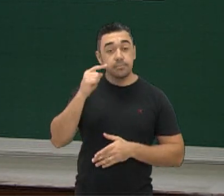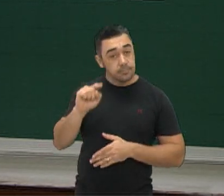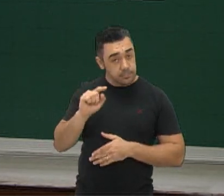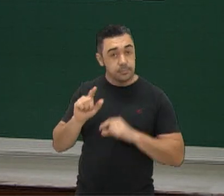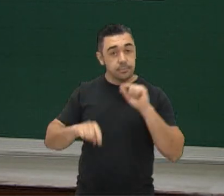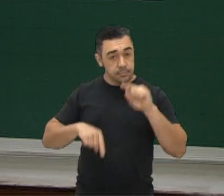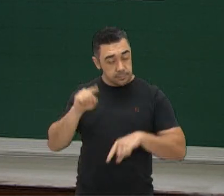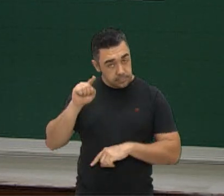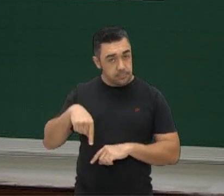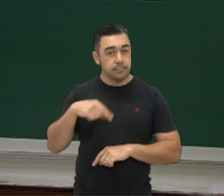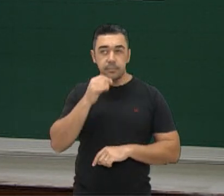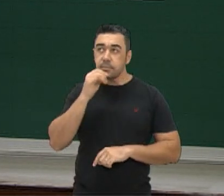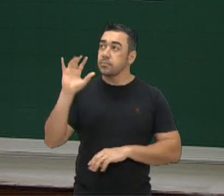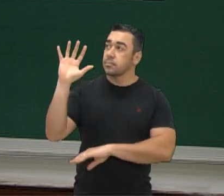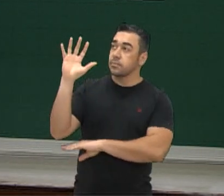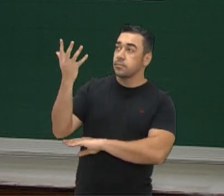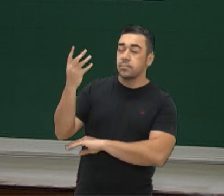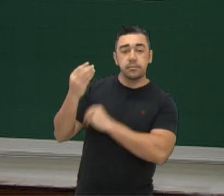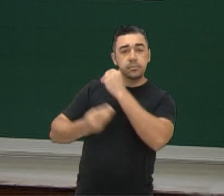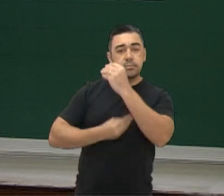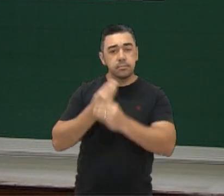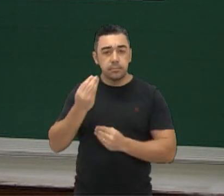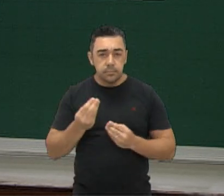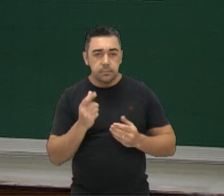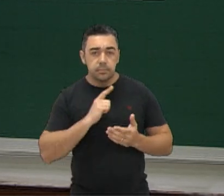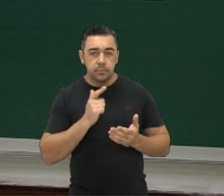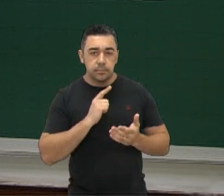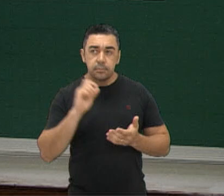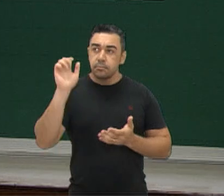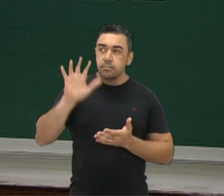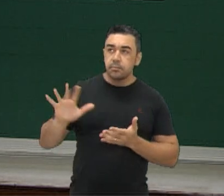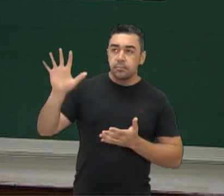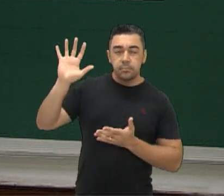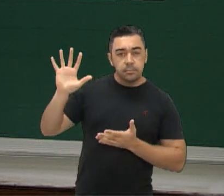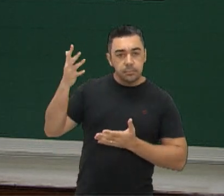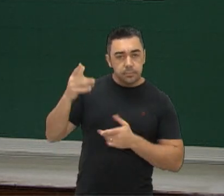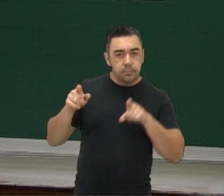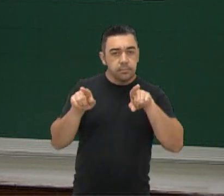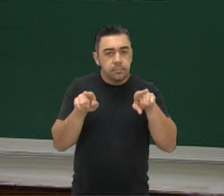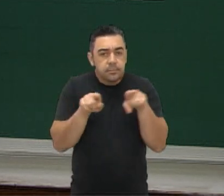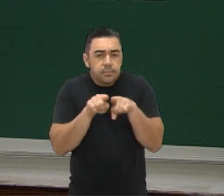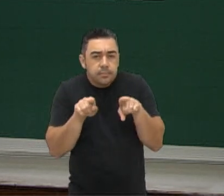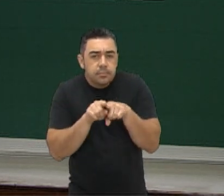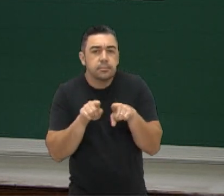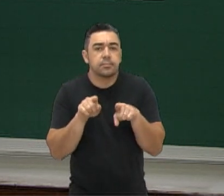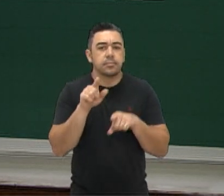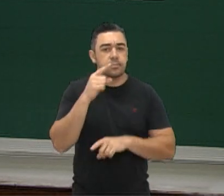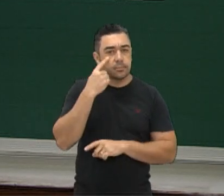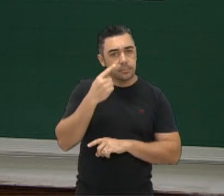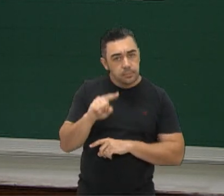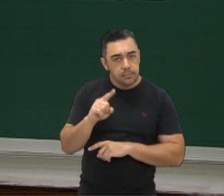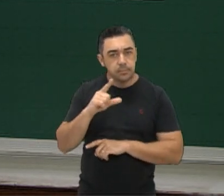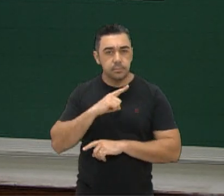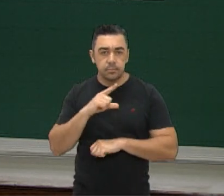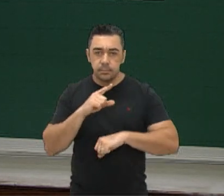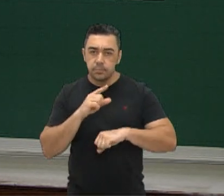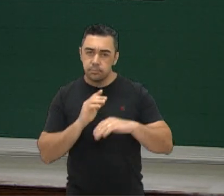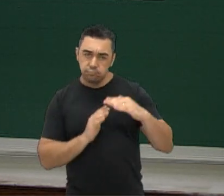sobre previsões meteorológicas, as previsões meteorológicas, um pouquinho sobre essas locuções de